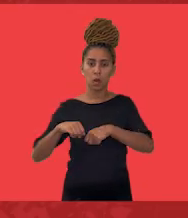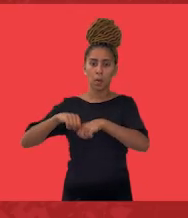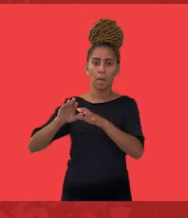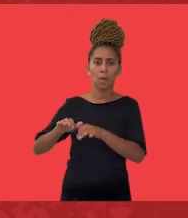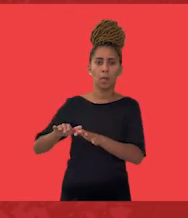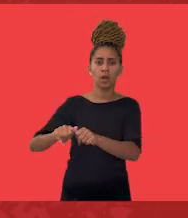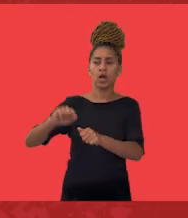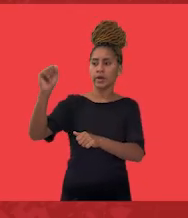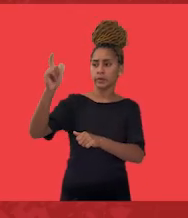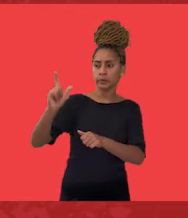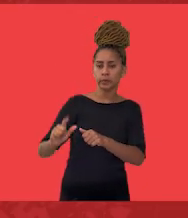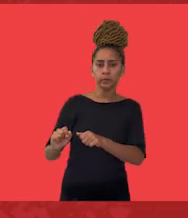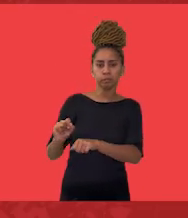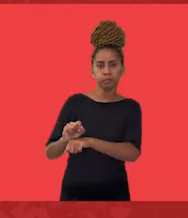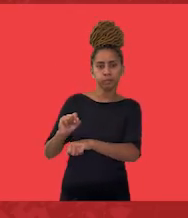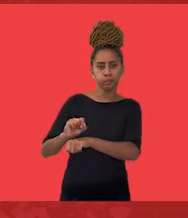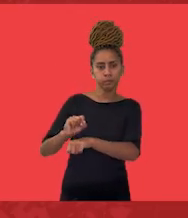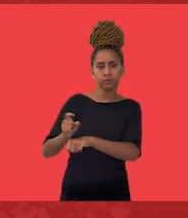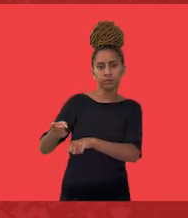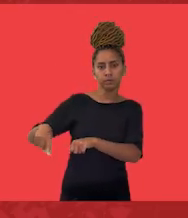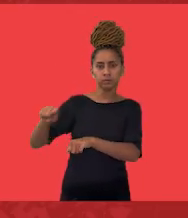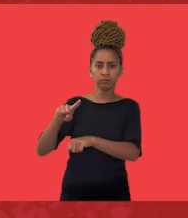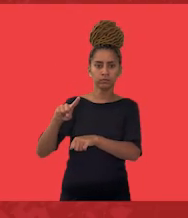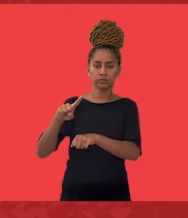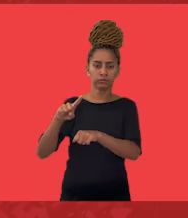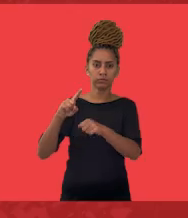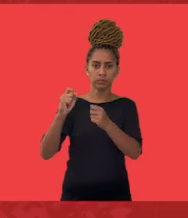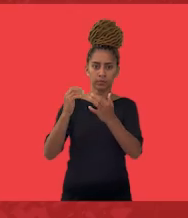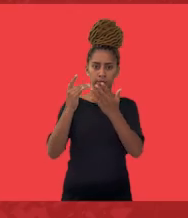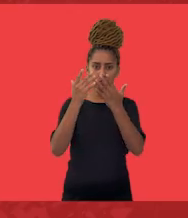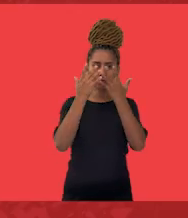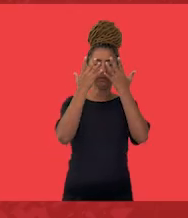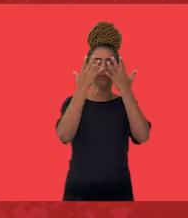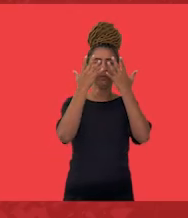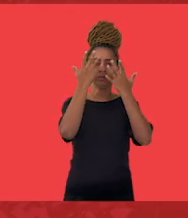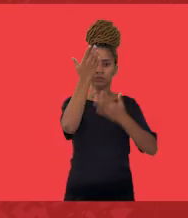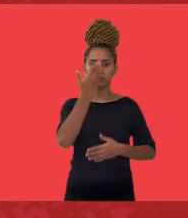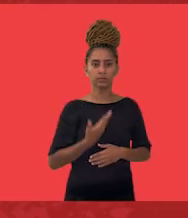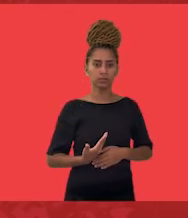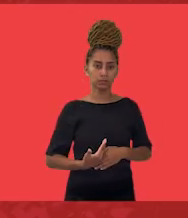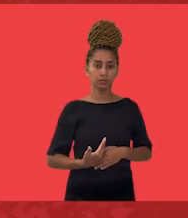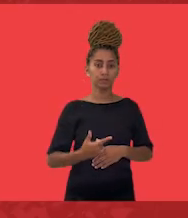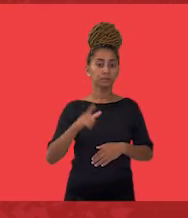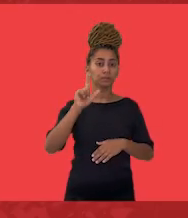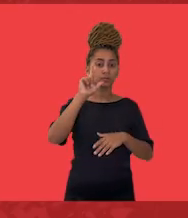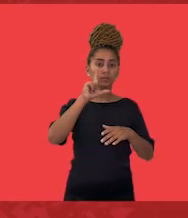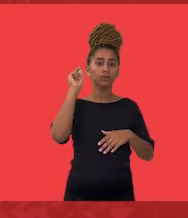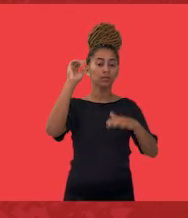brilhantes, onde, lentamente, uma pantera mata sua sede.